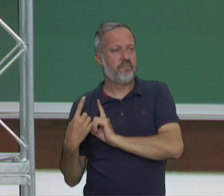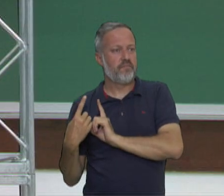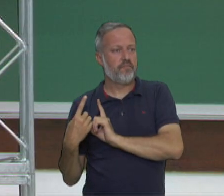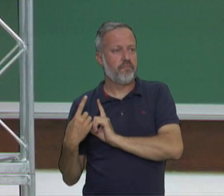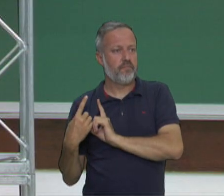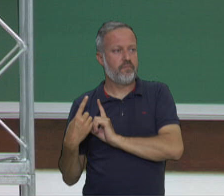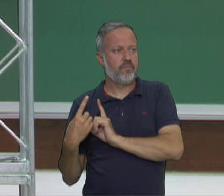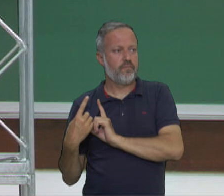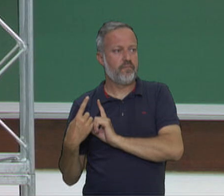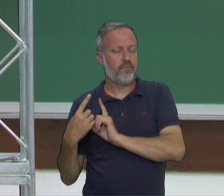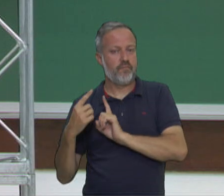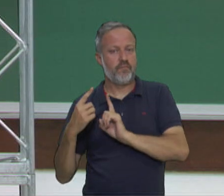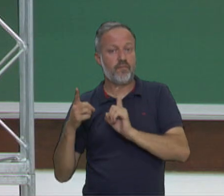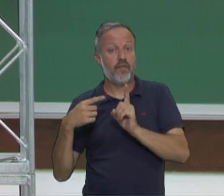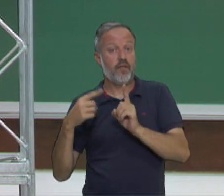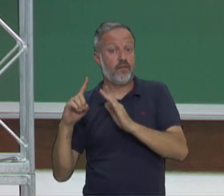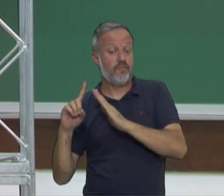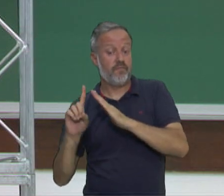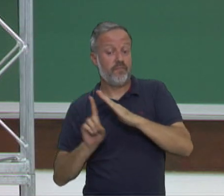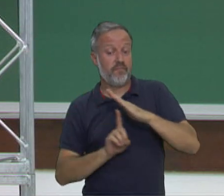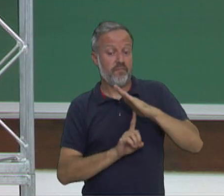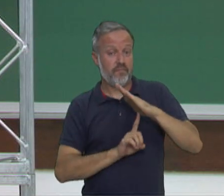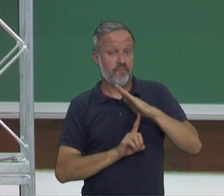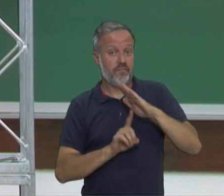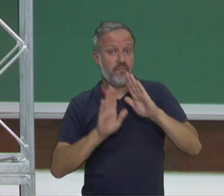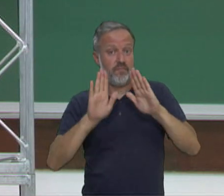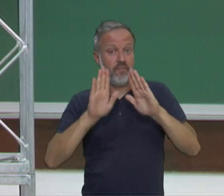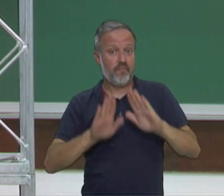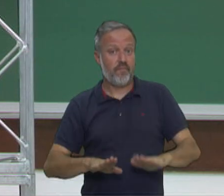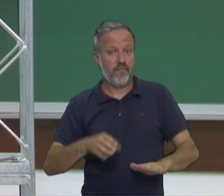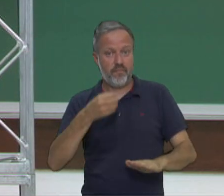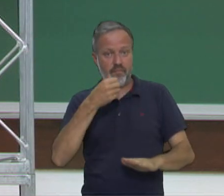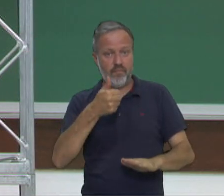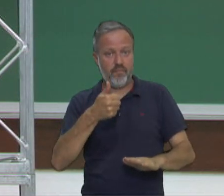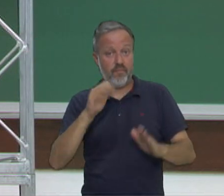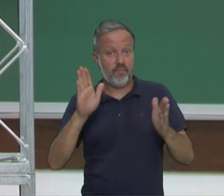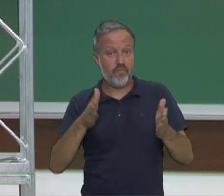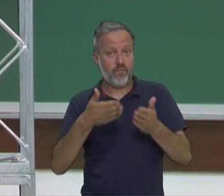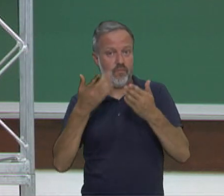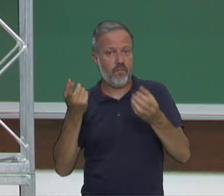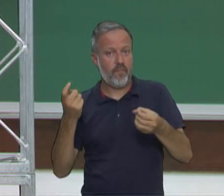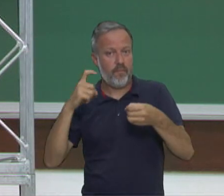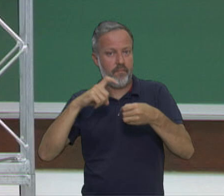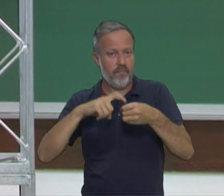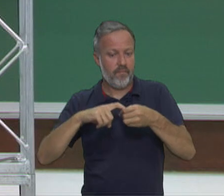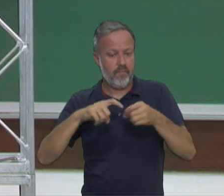rotina, para que nesse período de isolamento vocês fiquem bem e quando retornarem às atividades